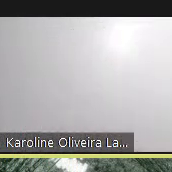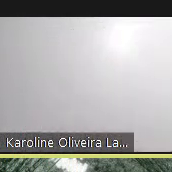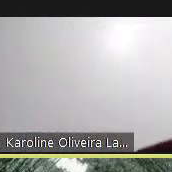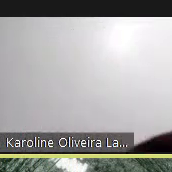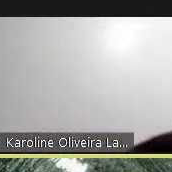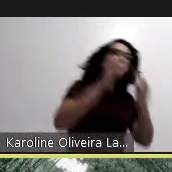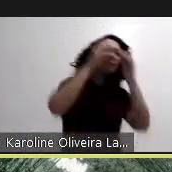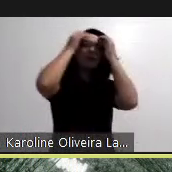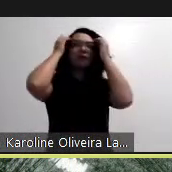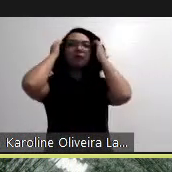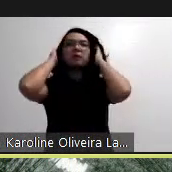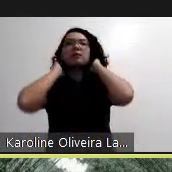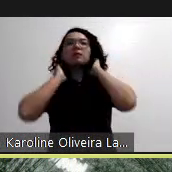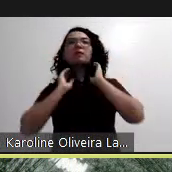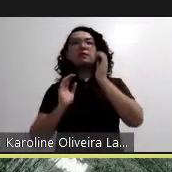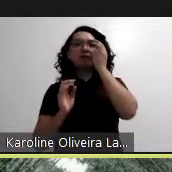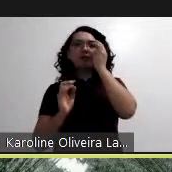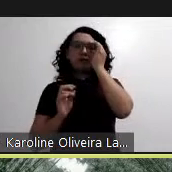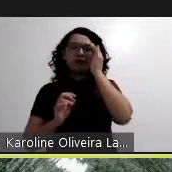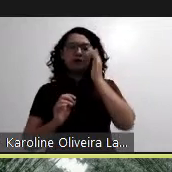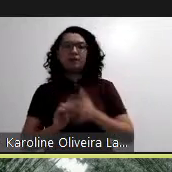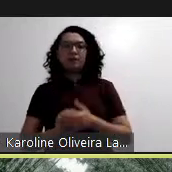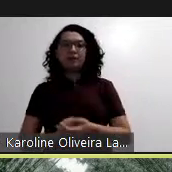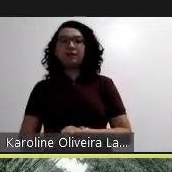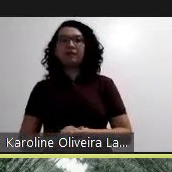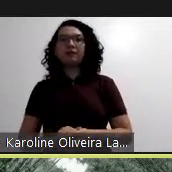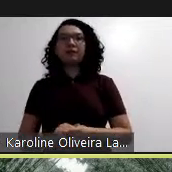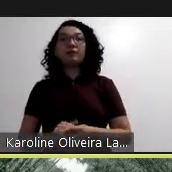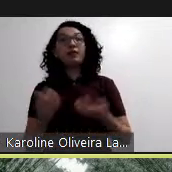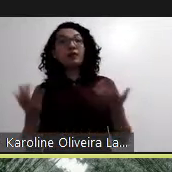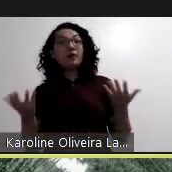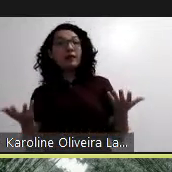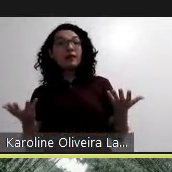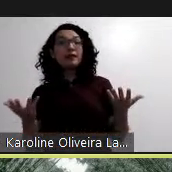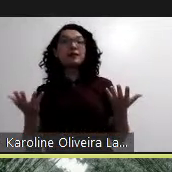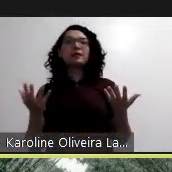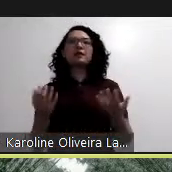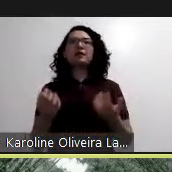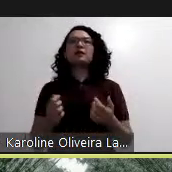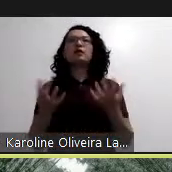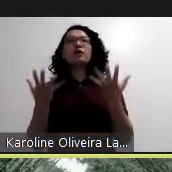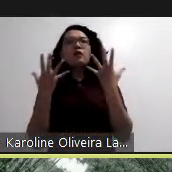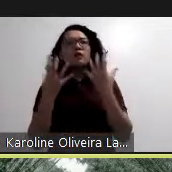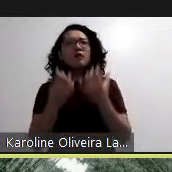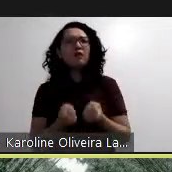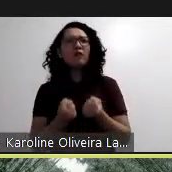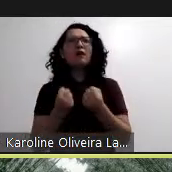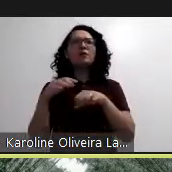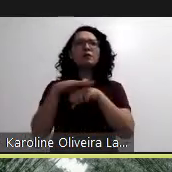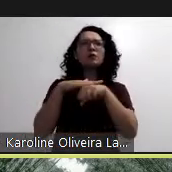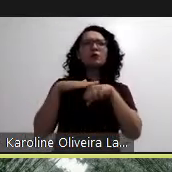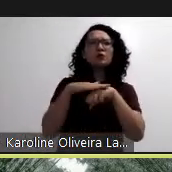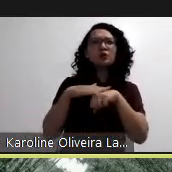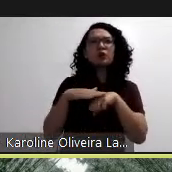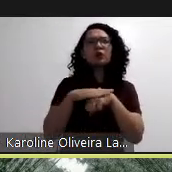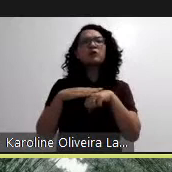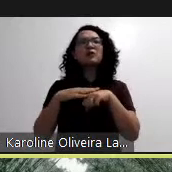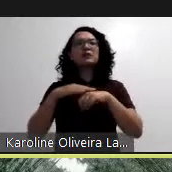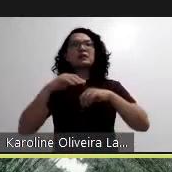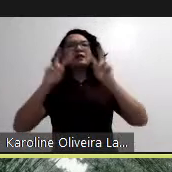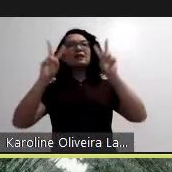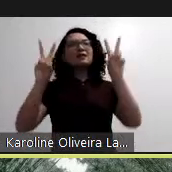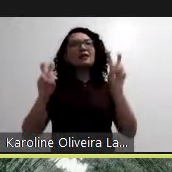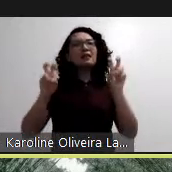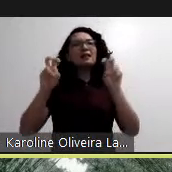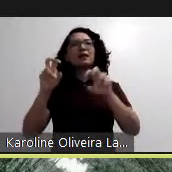combinamos com a Marianne, e é um pouco sobre este universo da arquitetura brasileira